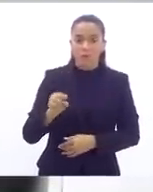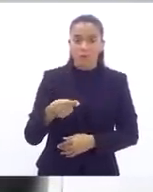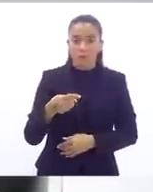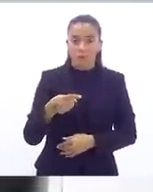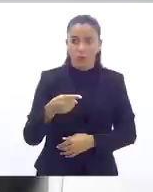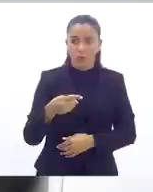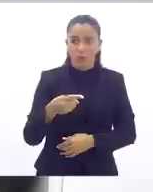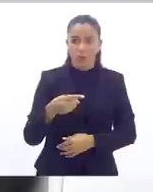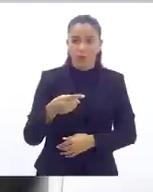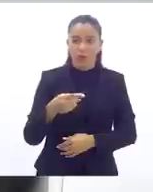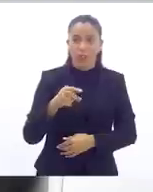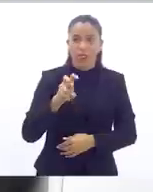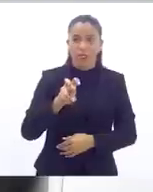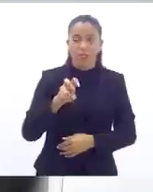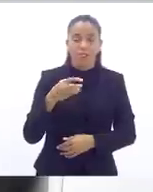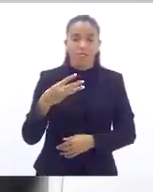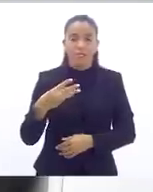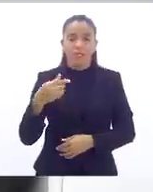pessoas